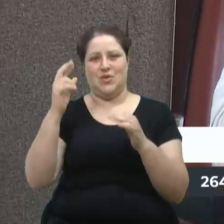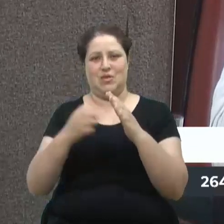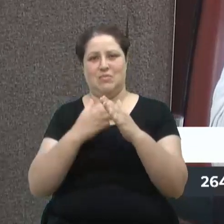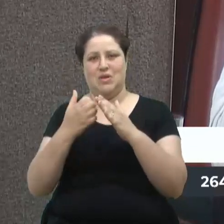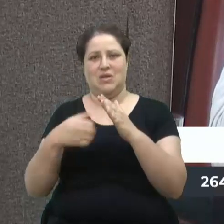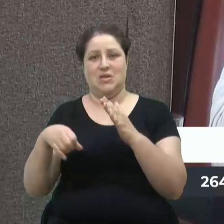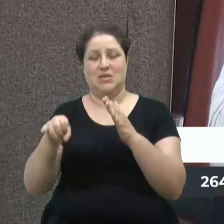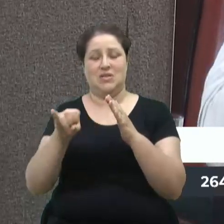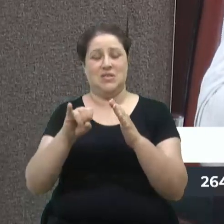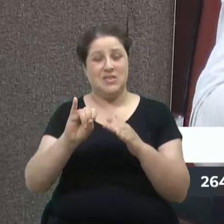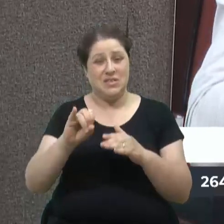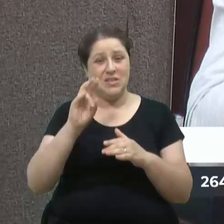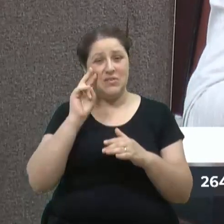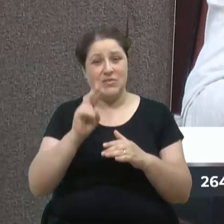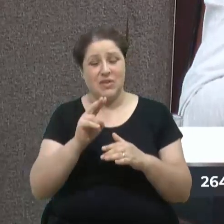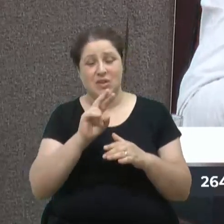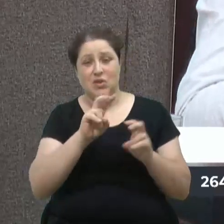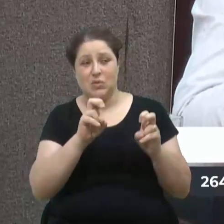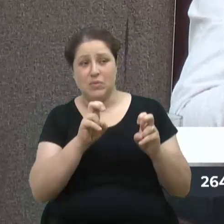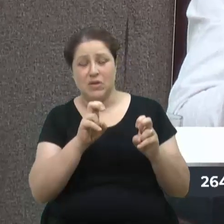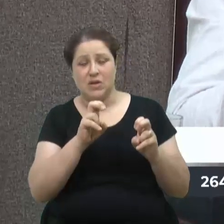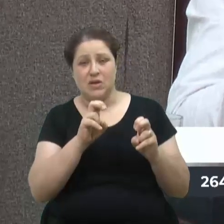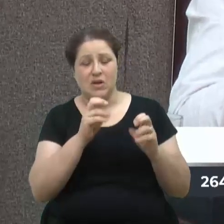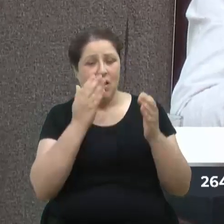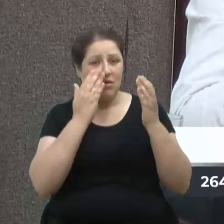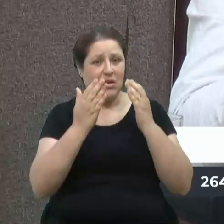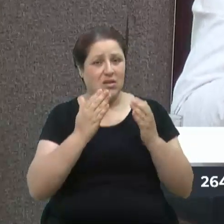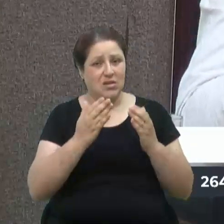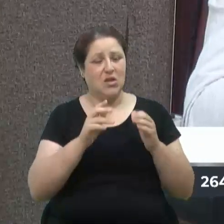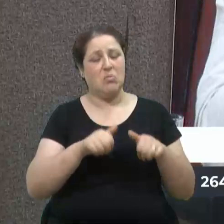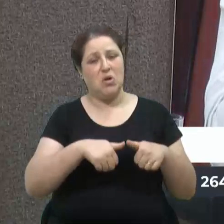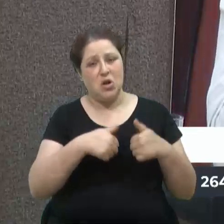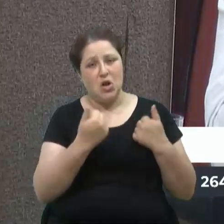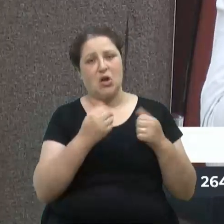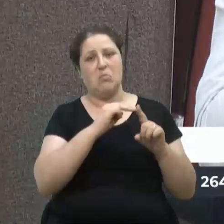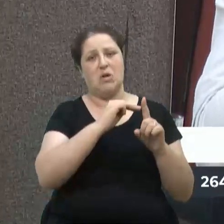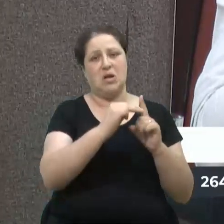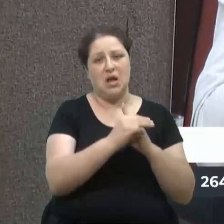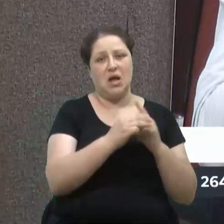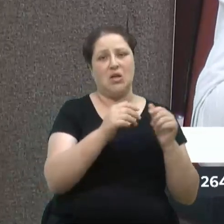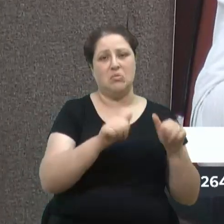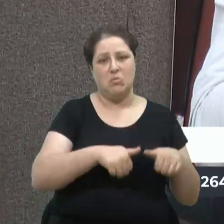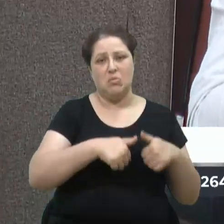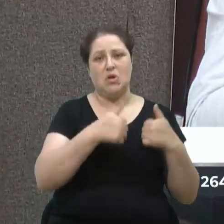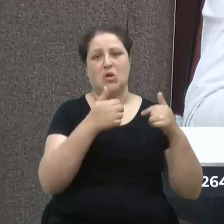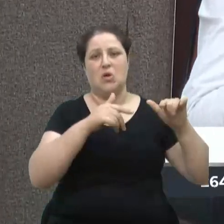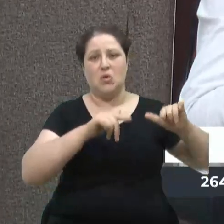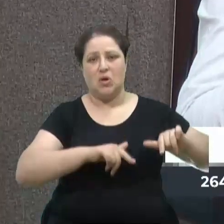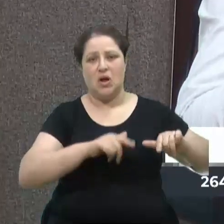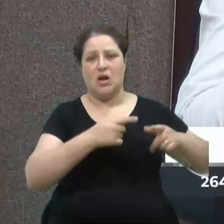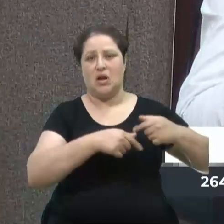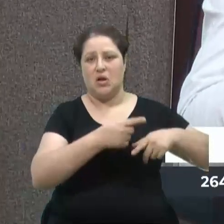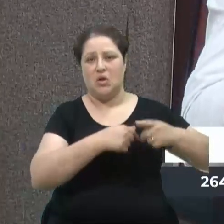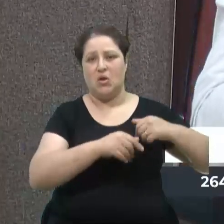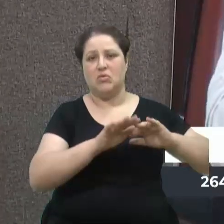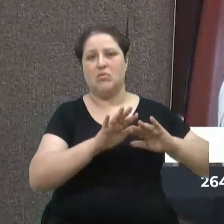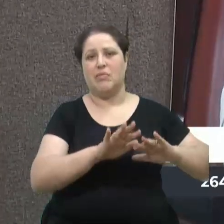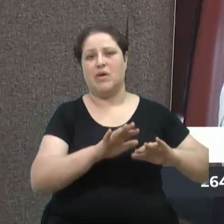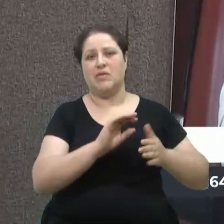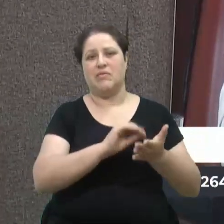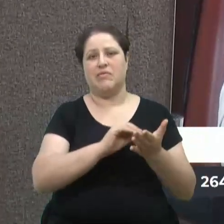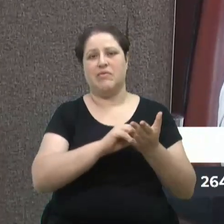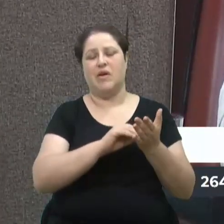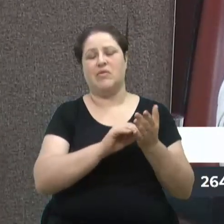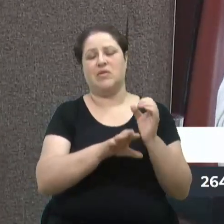chega na parte jurídica, ele diz assim, ó, é o melhor mercado, é a melhor oportunidade de negócio, porém, a insegurança